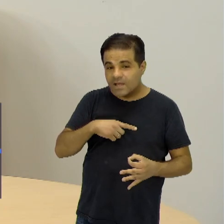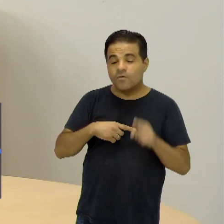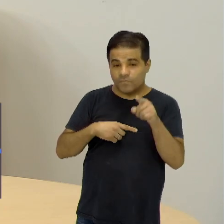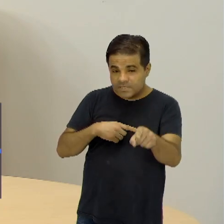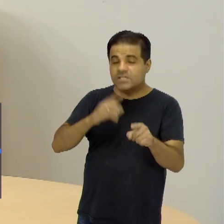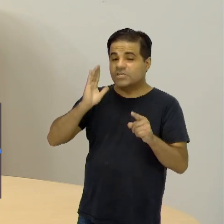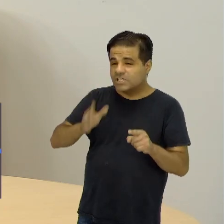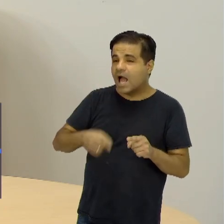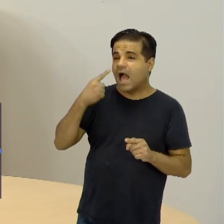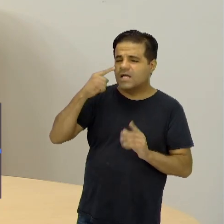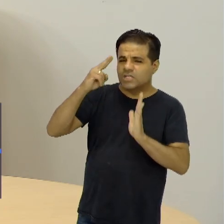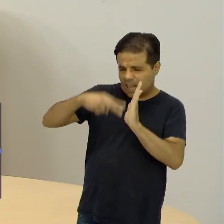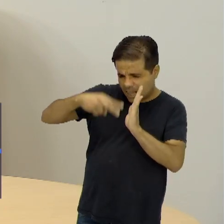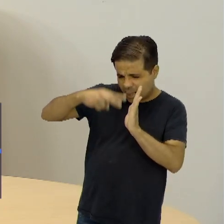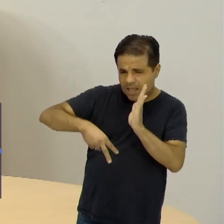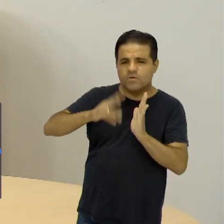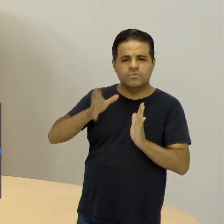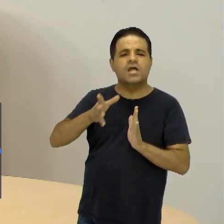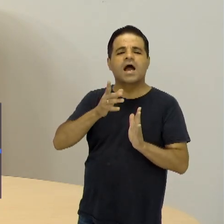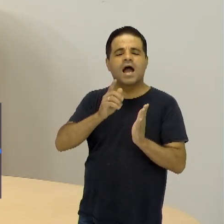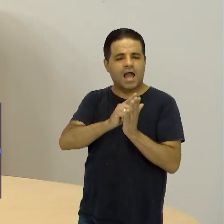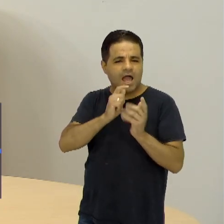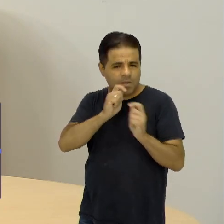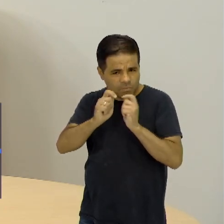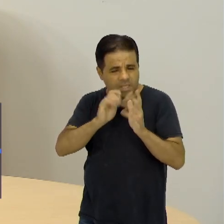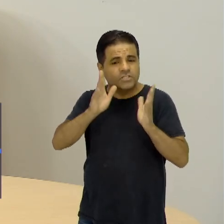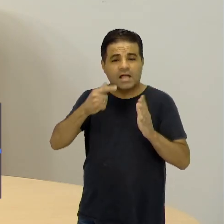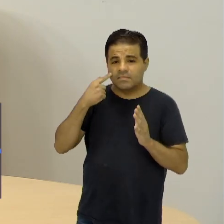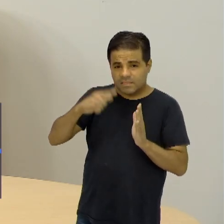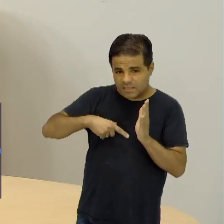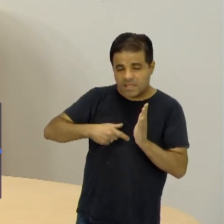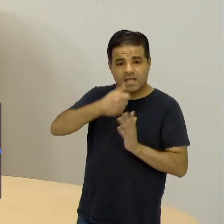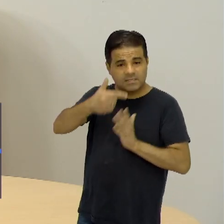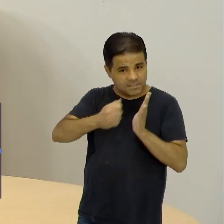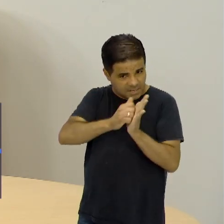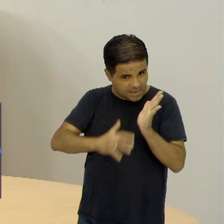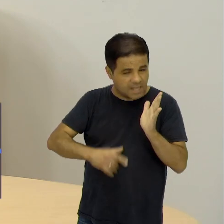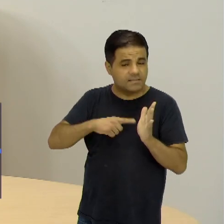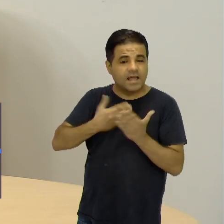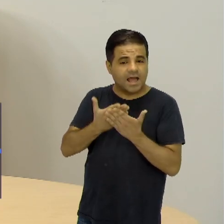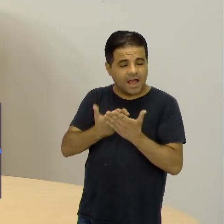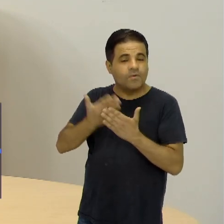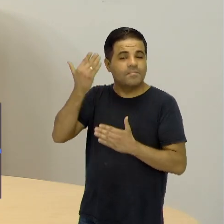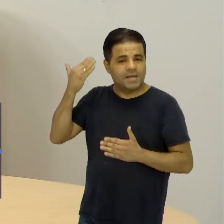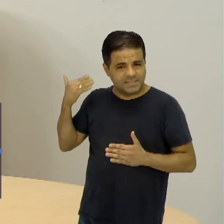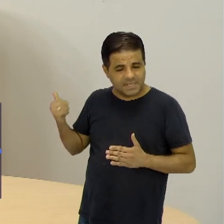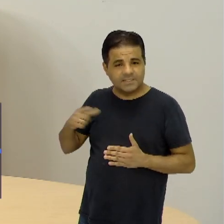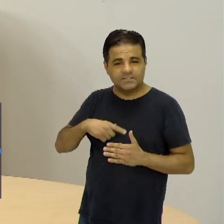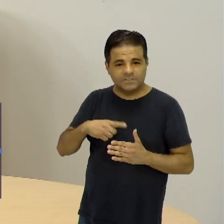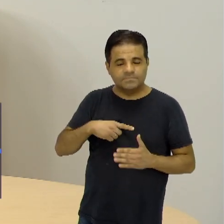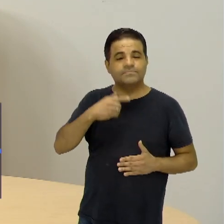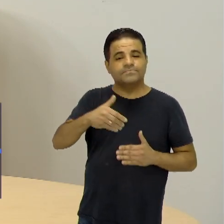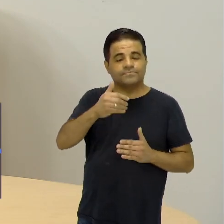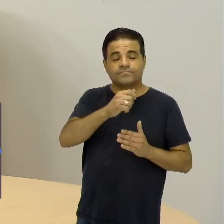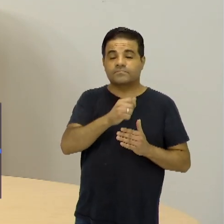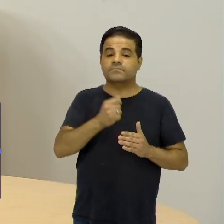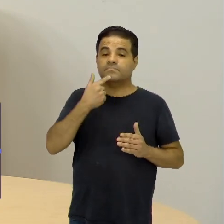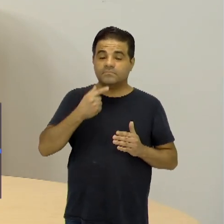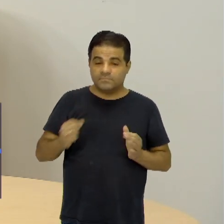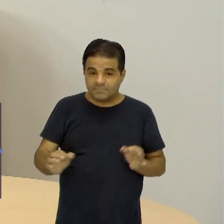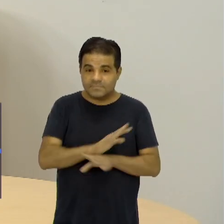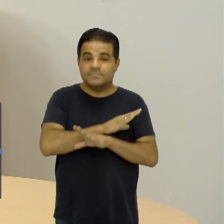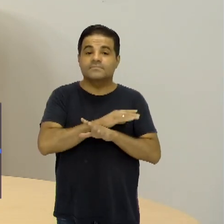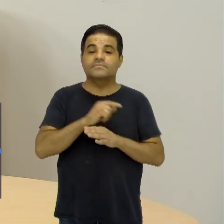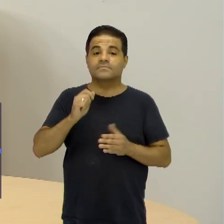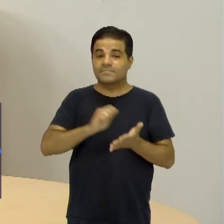já devem ter lido a reportagem, porque tinha lá a tarefa para fazer na aula anterior e a reportagem estava completa